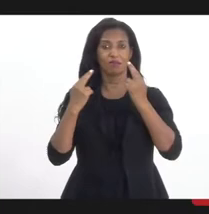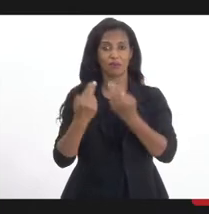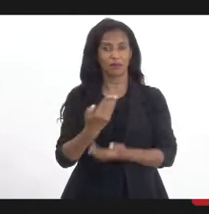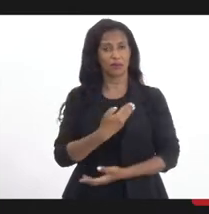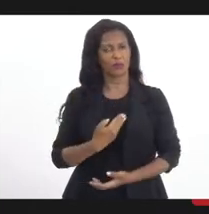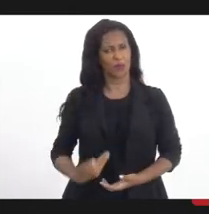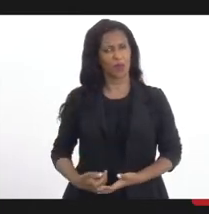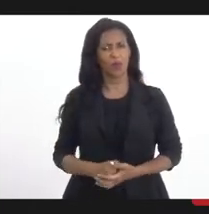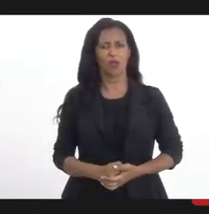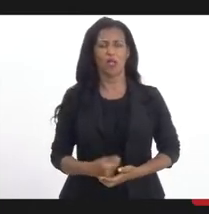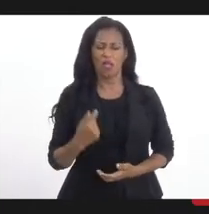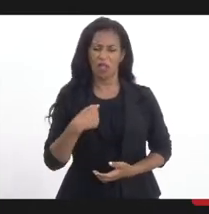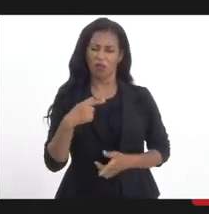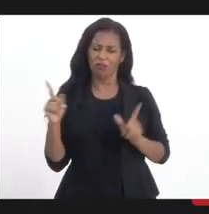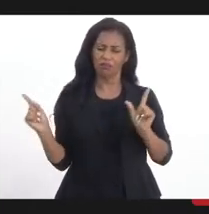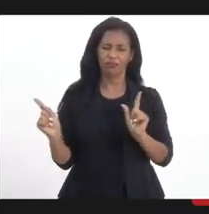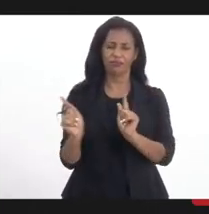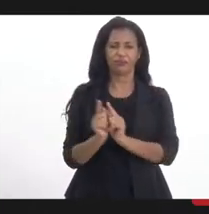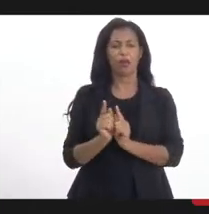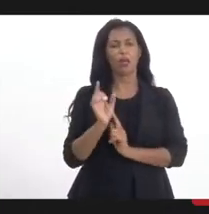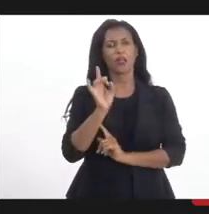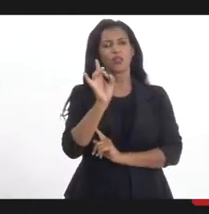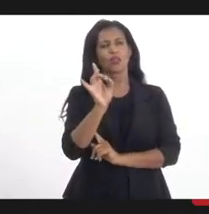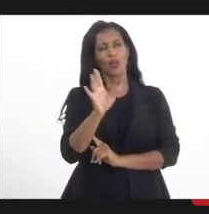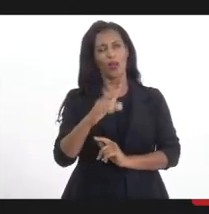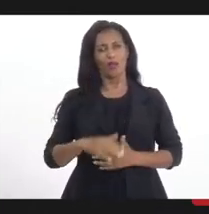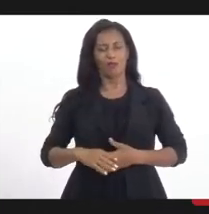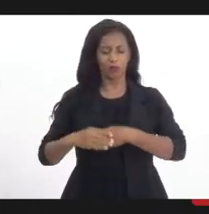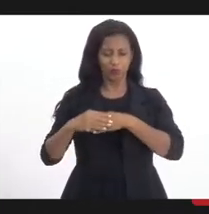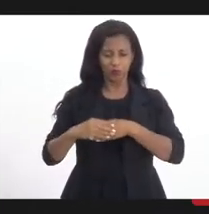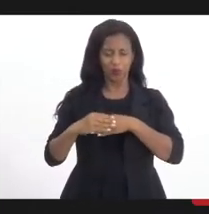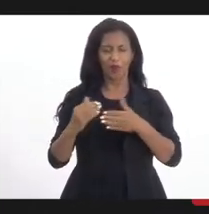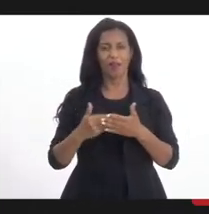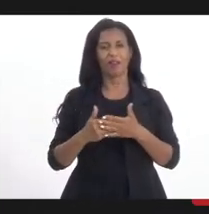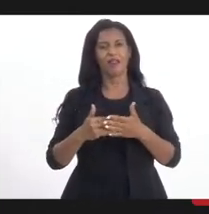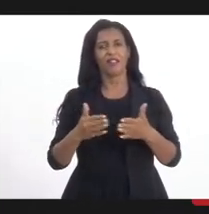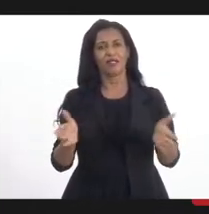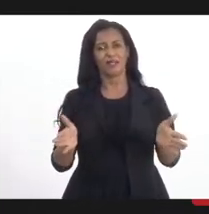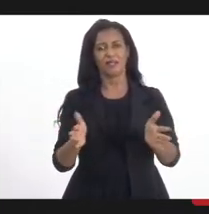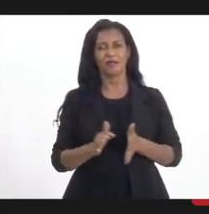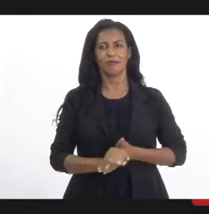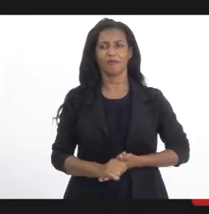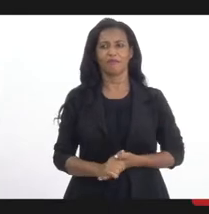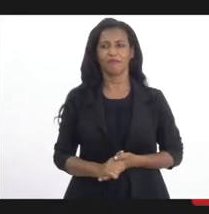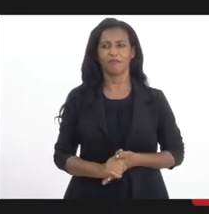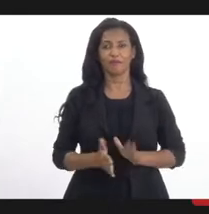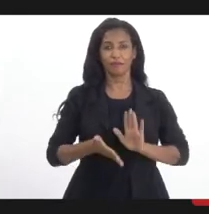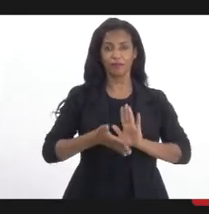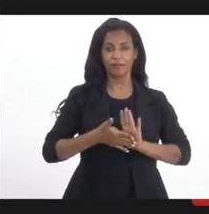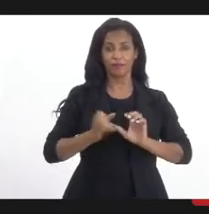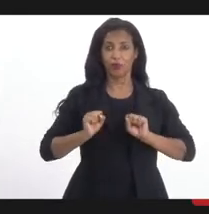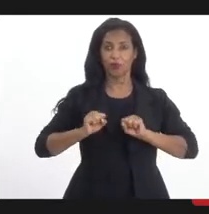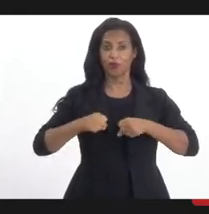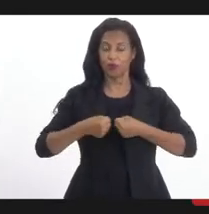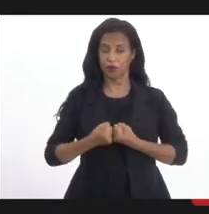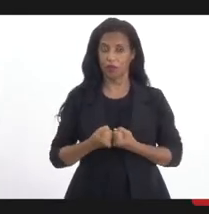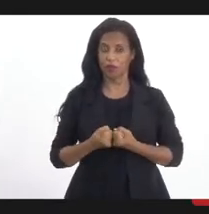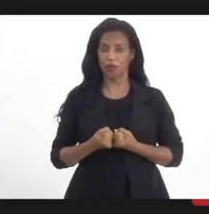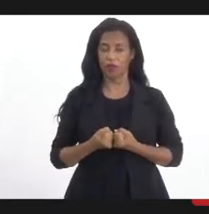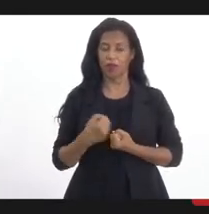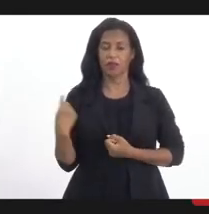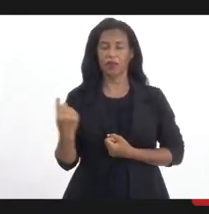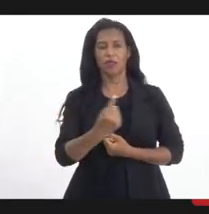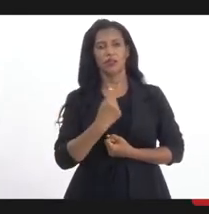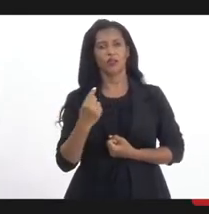Eu serei muitíssimo breve, só quero fazer uma saudação inicial. A pauta do fortalecimento das